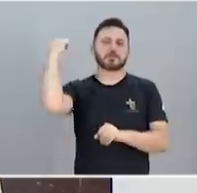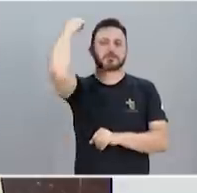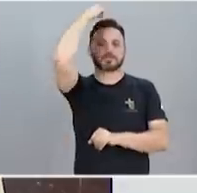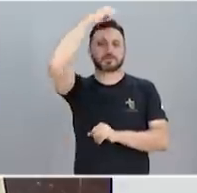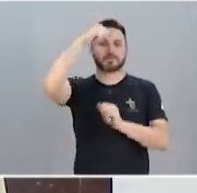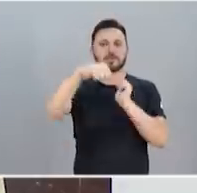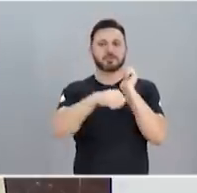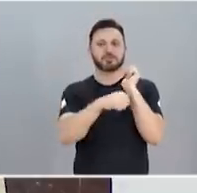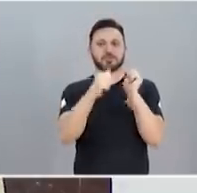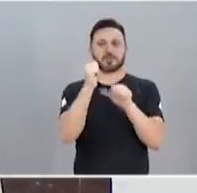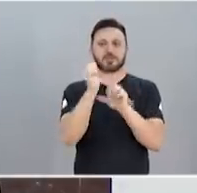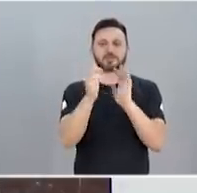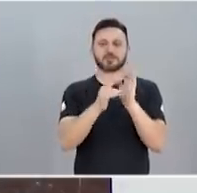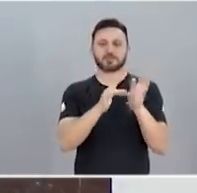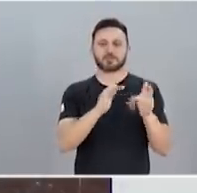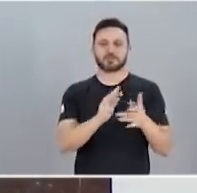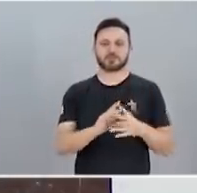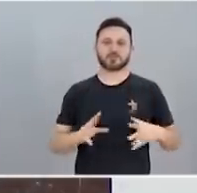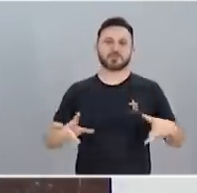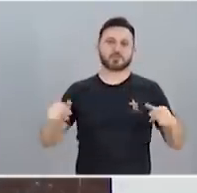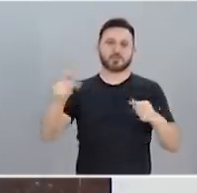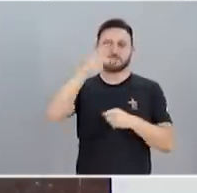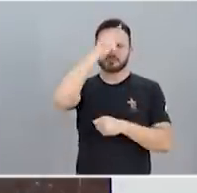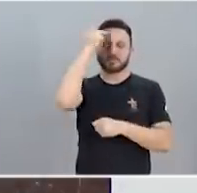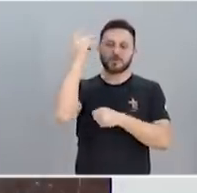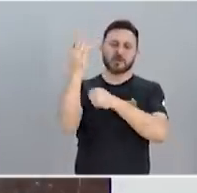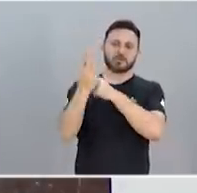Todos os que são fiéis colaboradores.